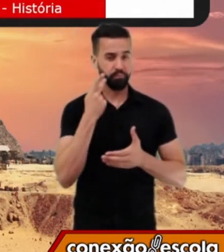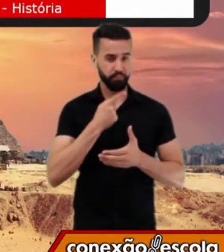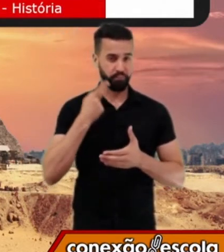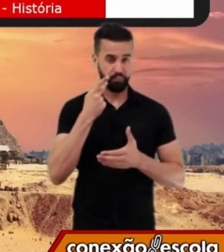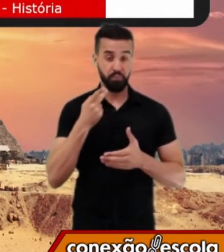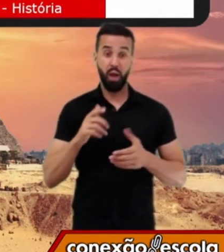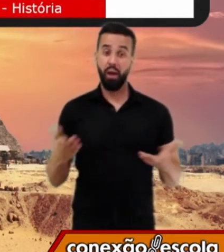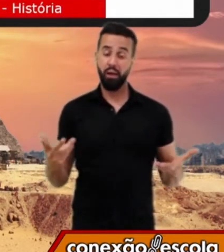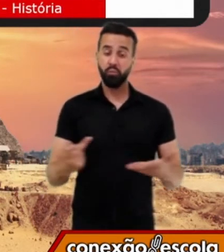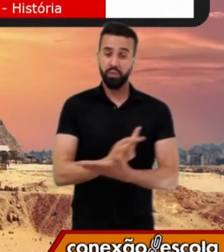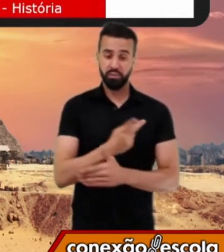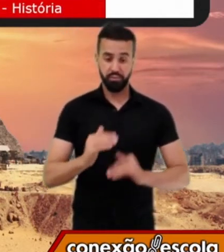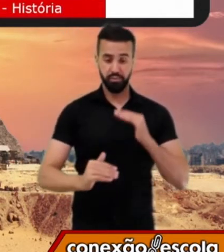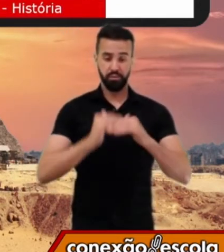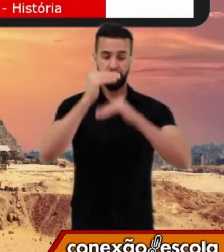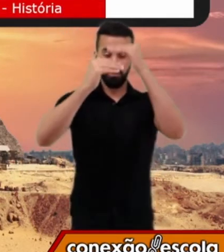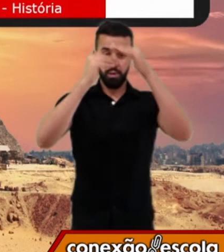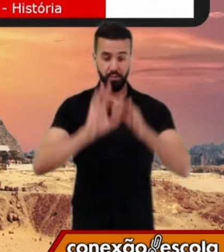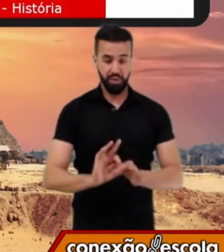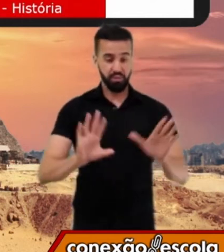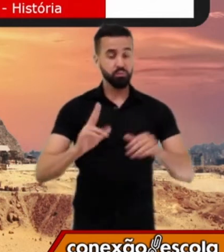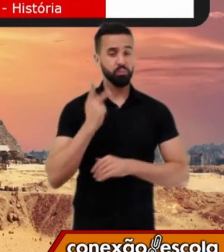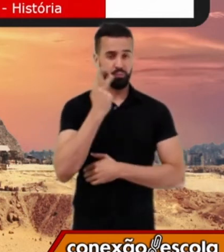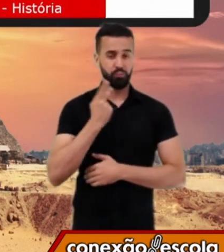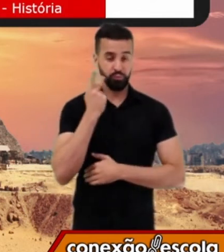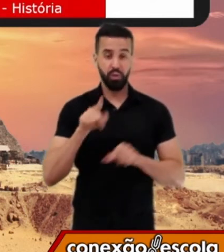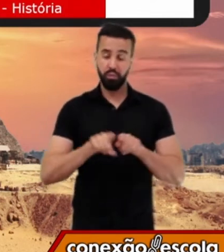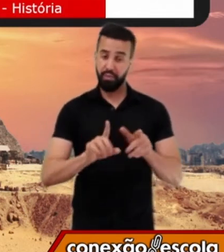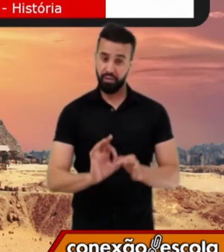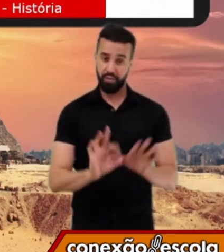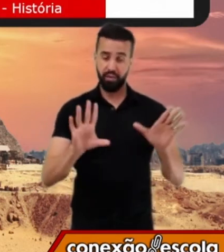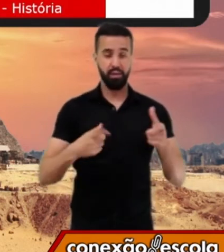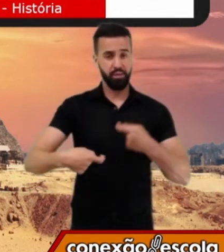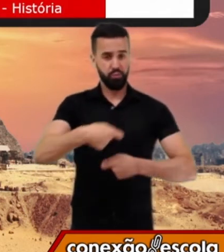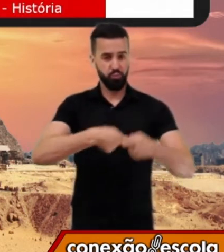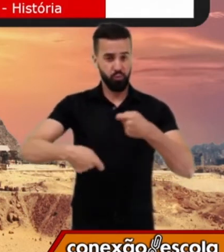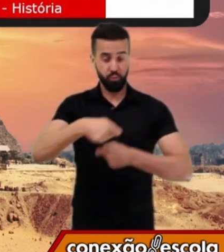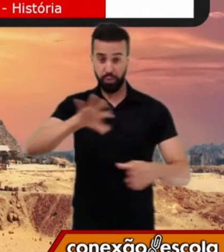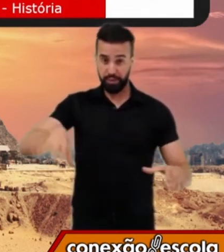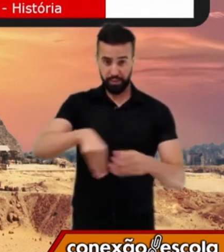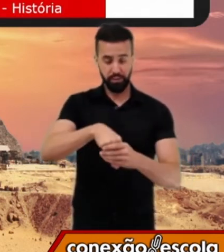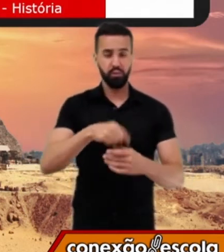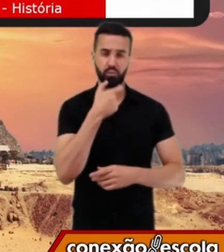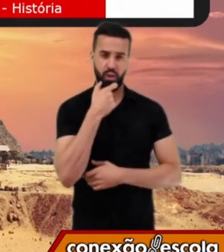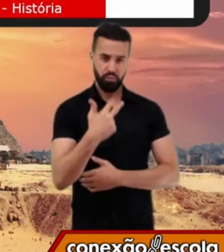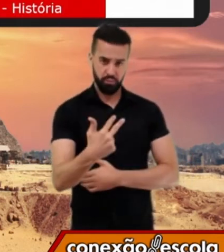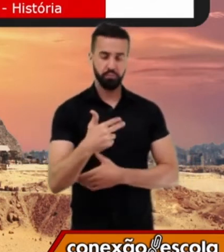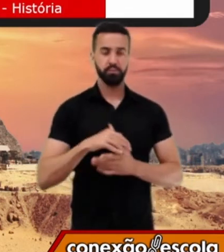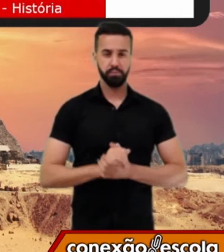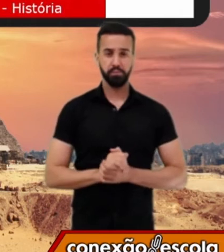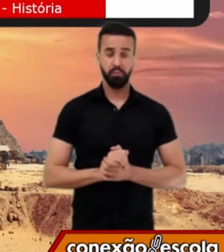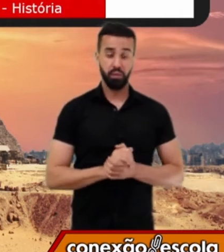temos o crescimento do liberalismo político e econômico também na Inglaterra. Essas mudanças, essas